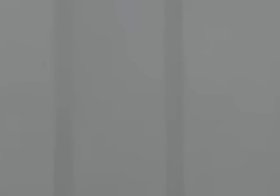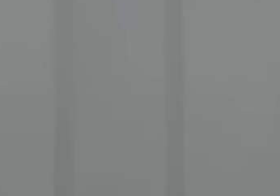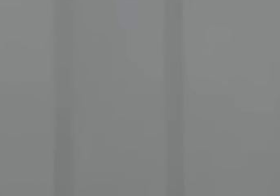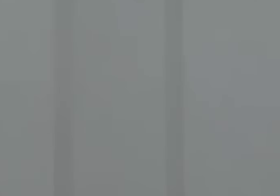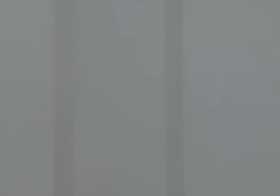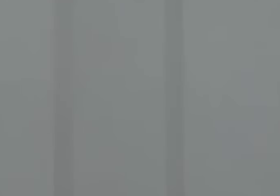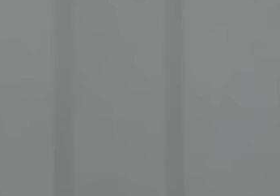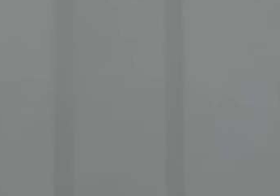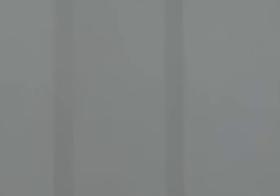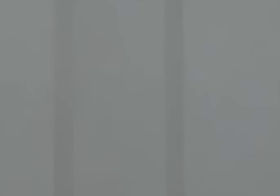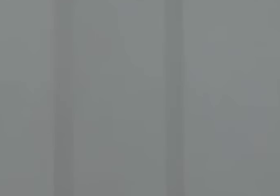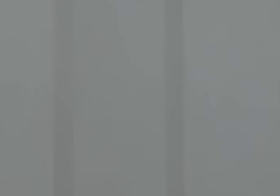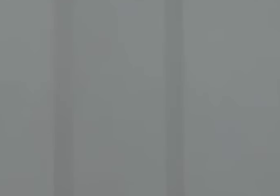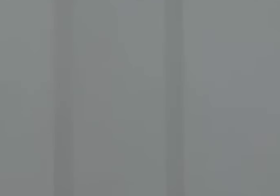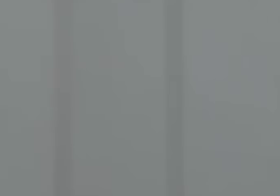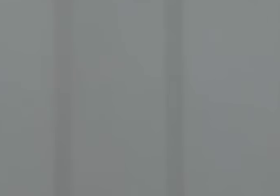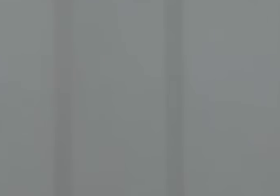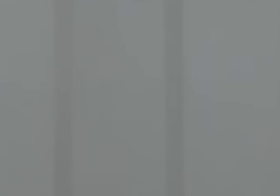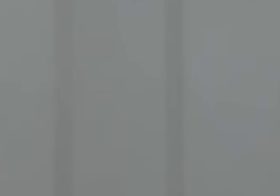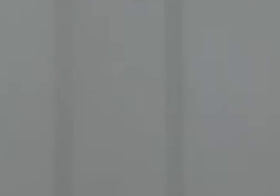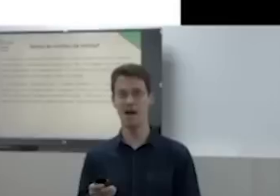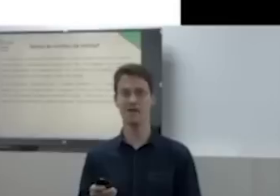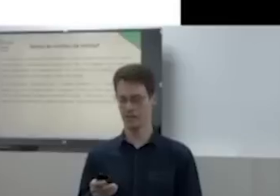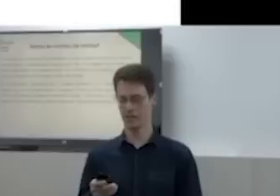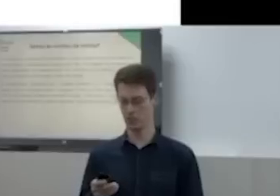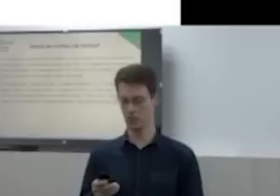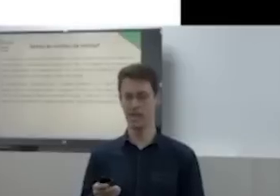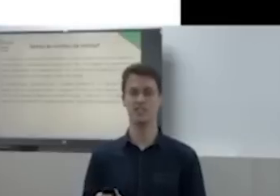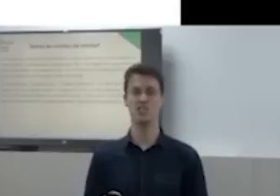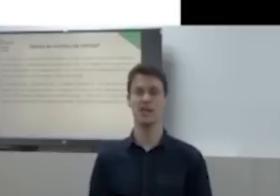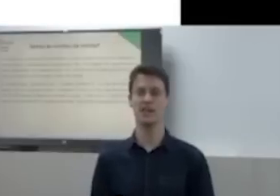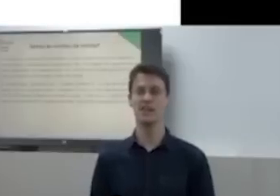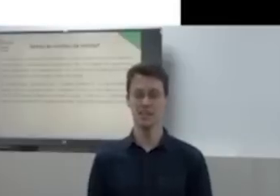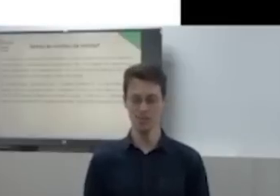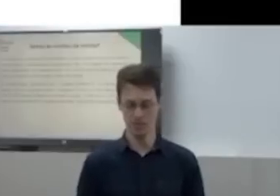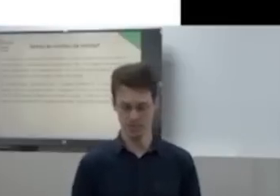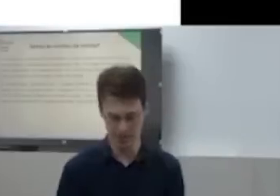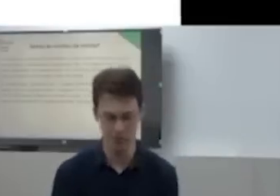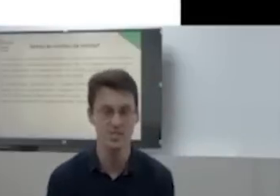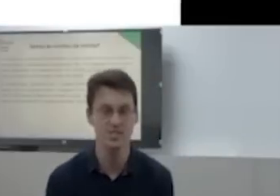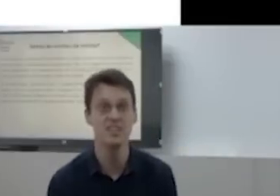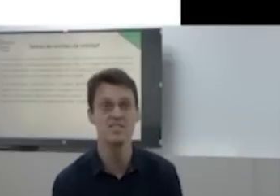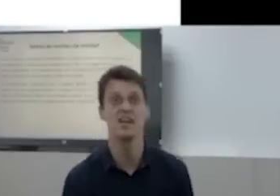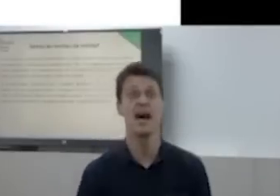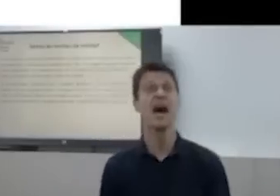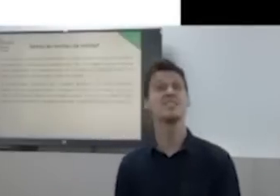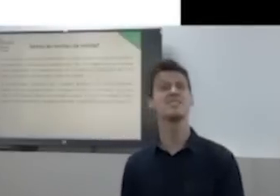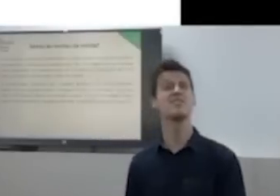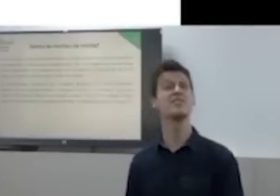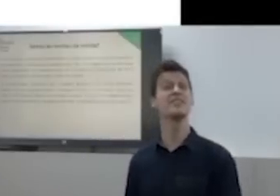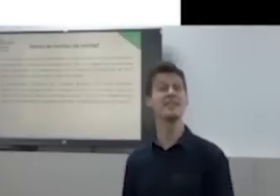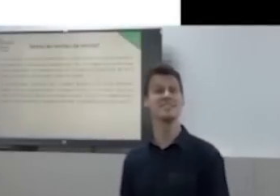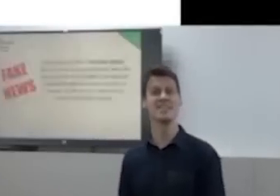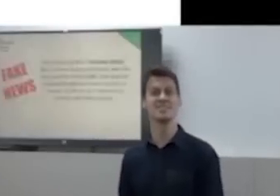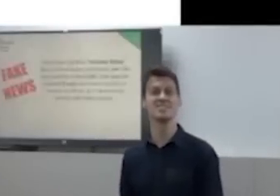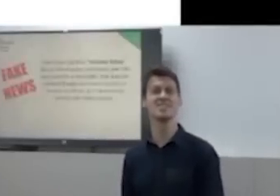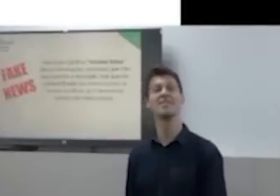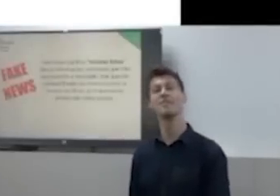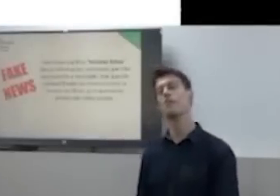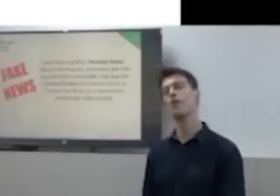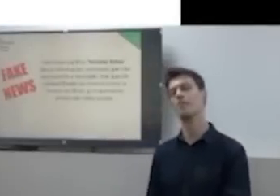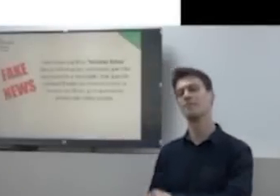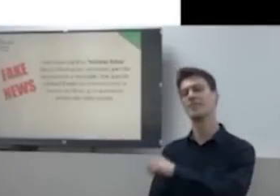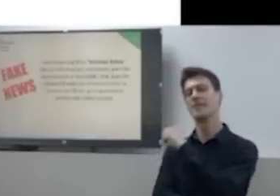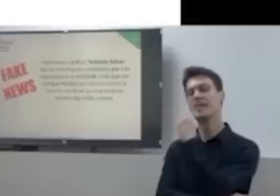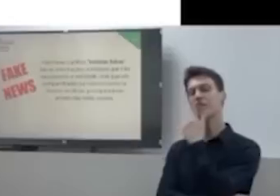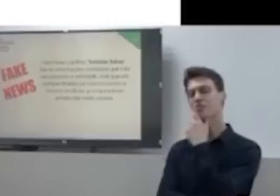é outro, não plano. Então vamos voltar para a nossa aula? Então eu vou trocar aqui de tela e mostrar para vocês as